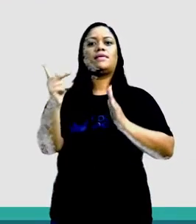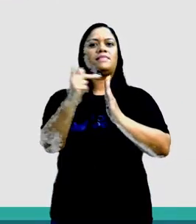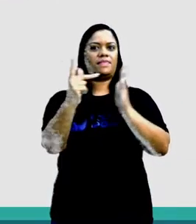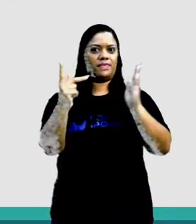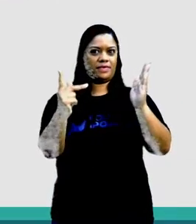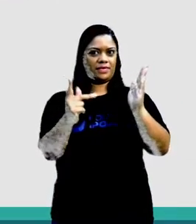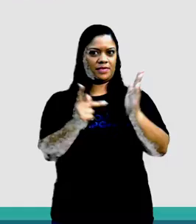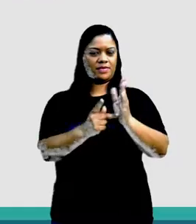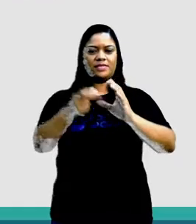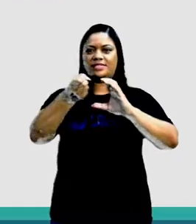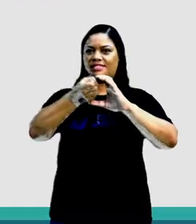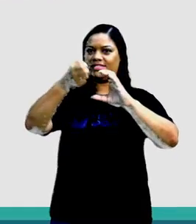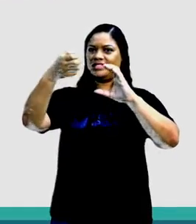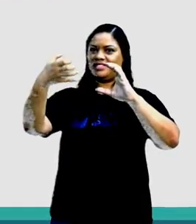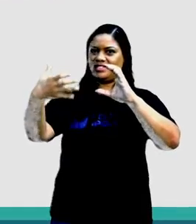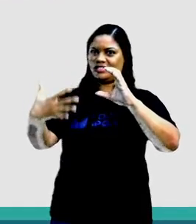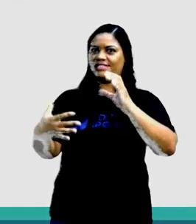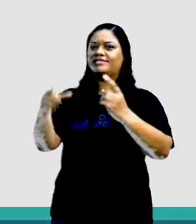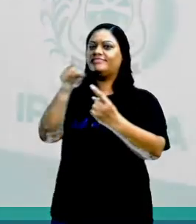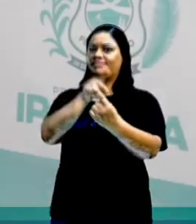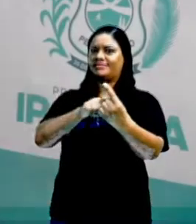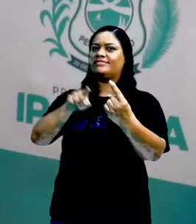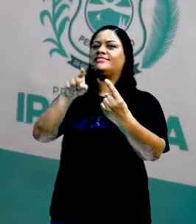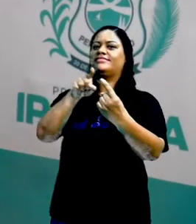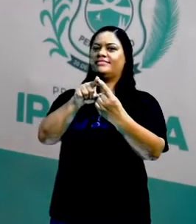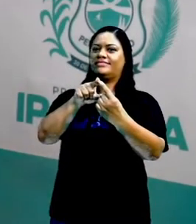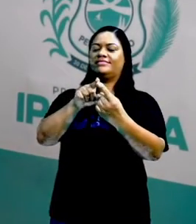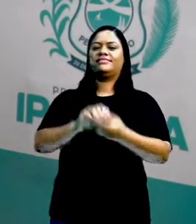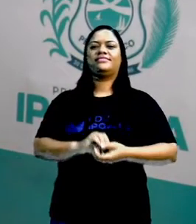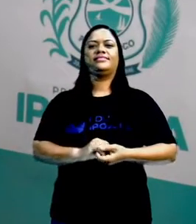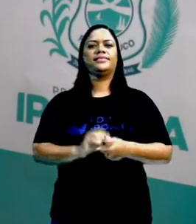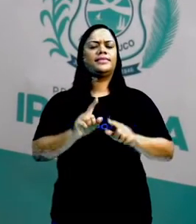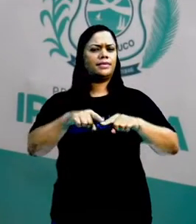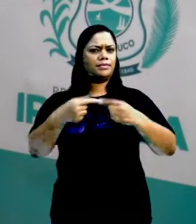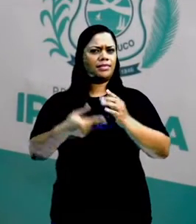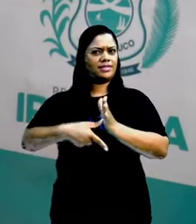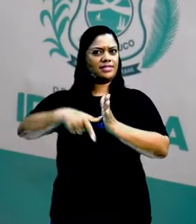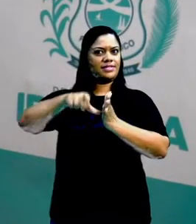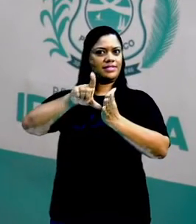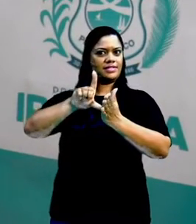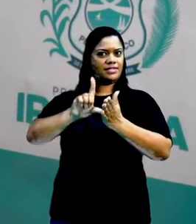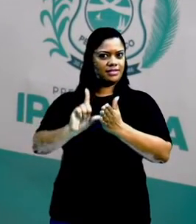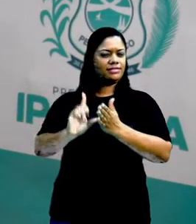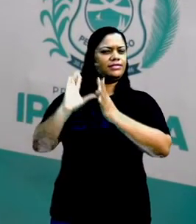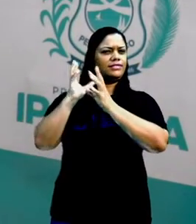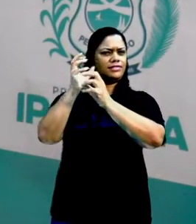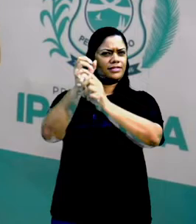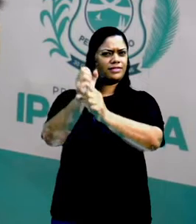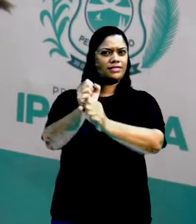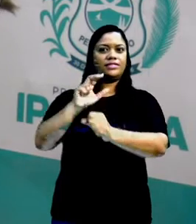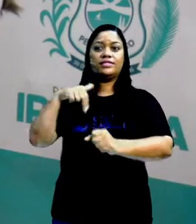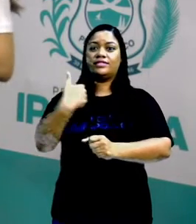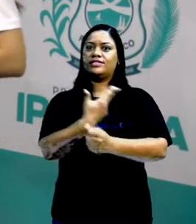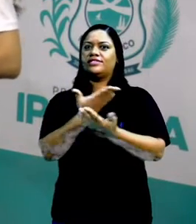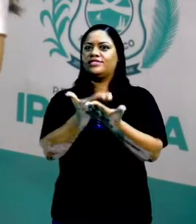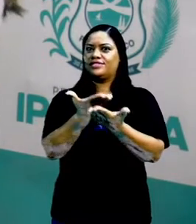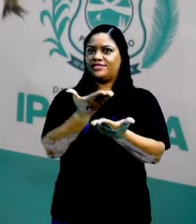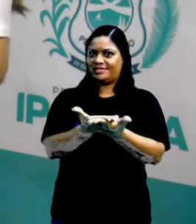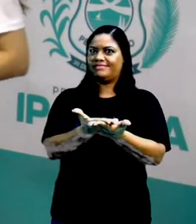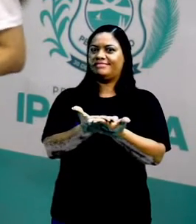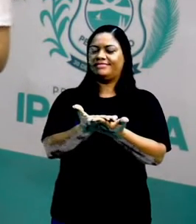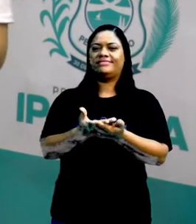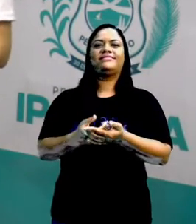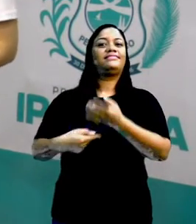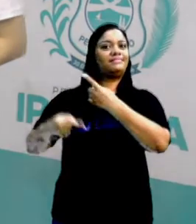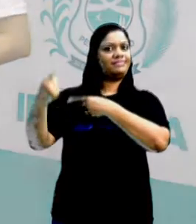poema, suas características e finalidades. Mas antes nós vamos rever o que a gente viu na última